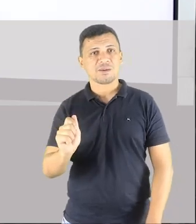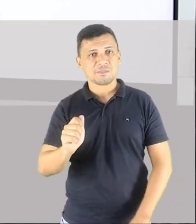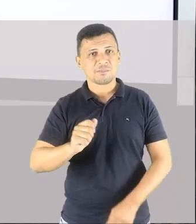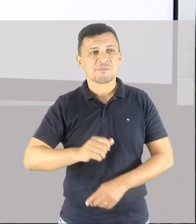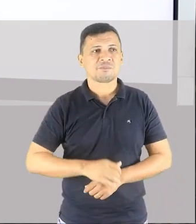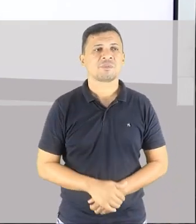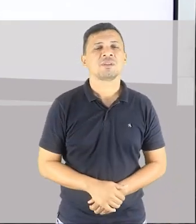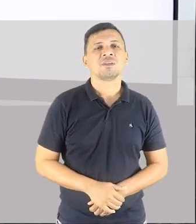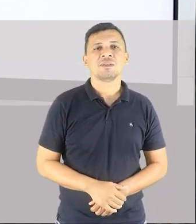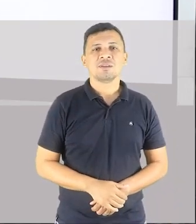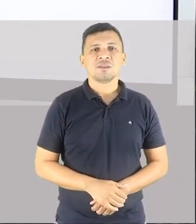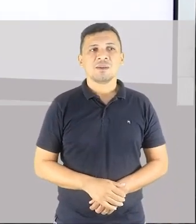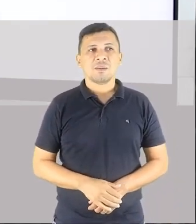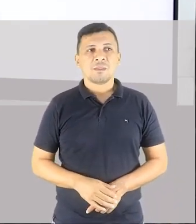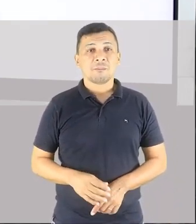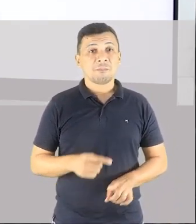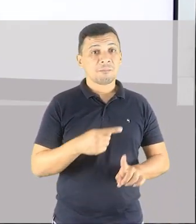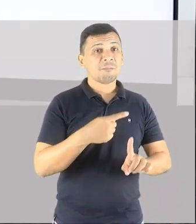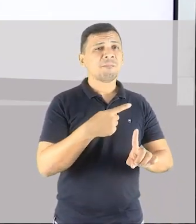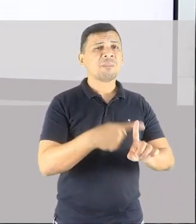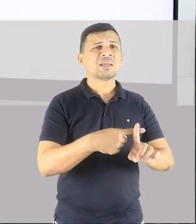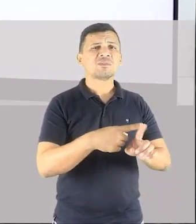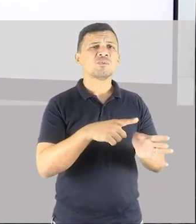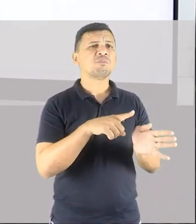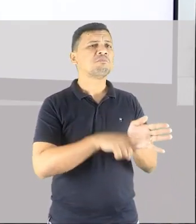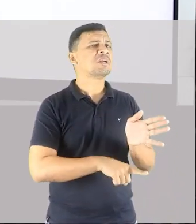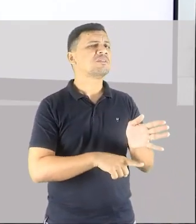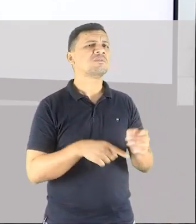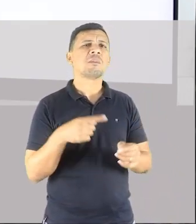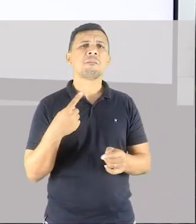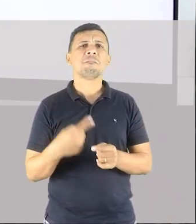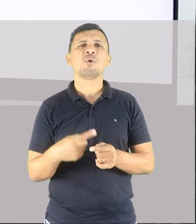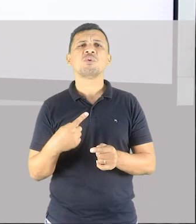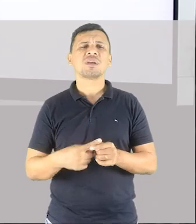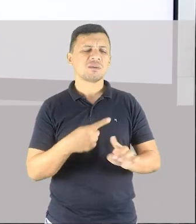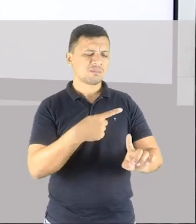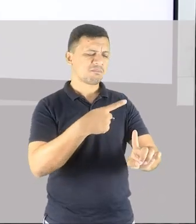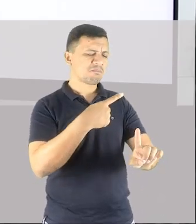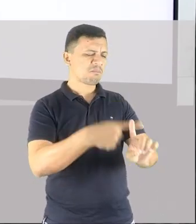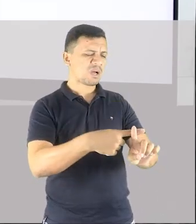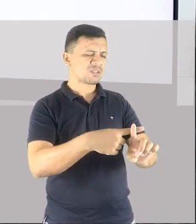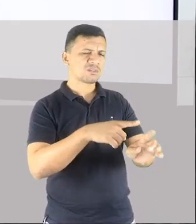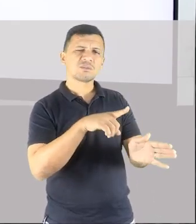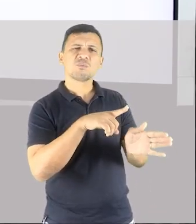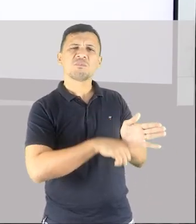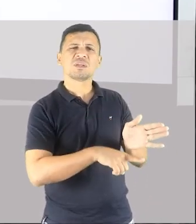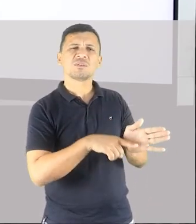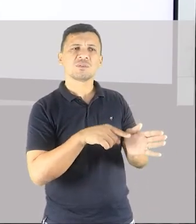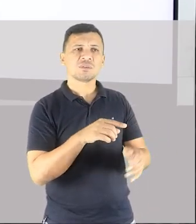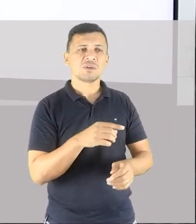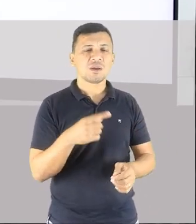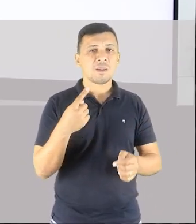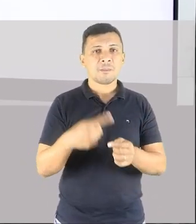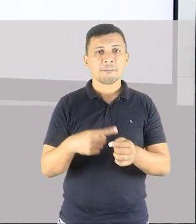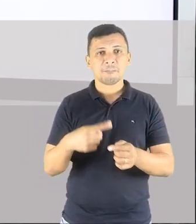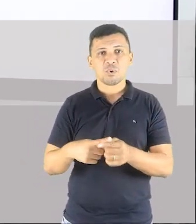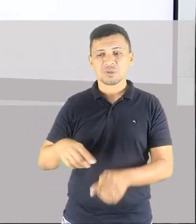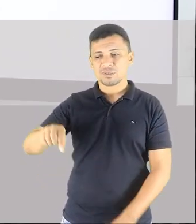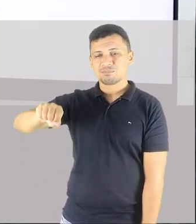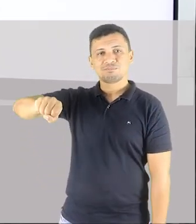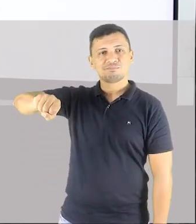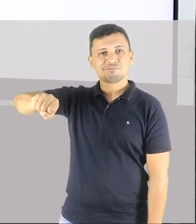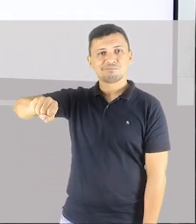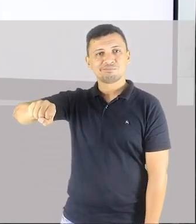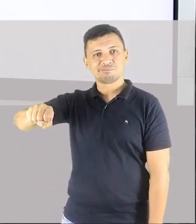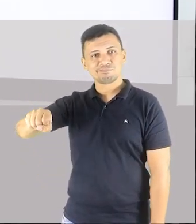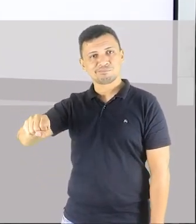Belezinha? Mais ou menos, porque aí nós temos um sinal. Quando ela girar para um